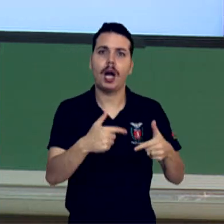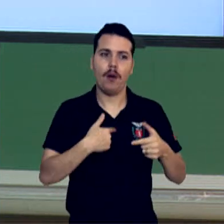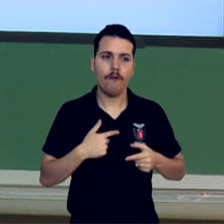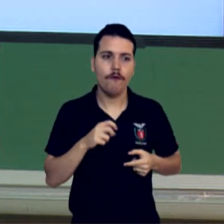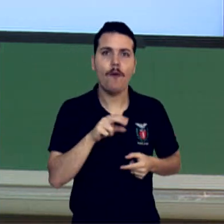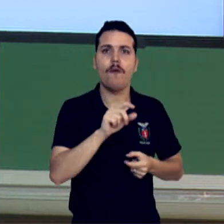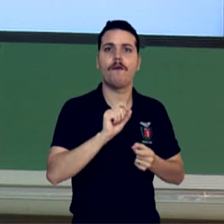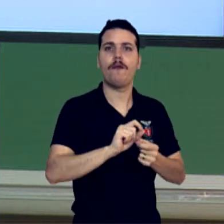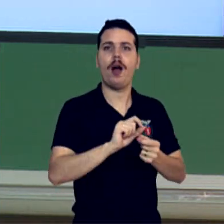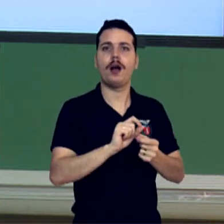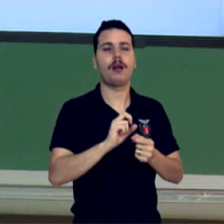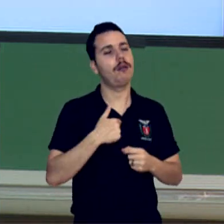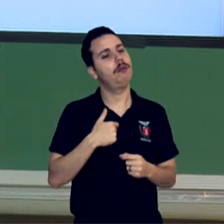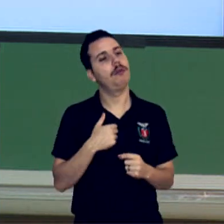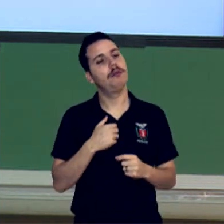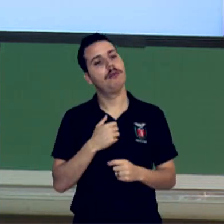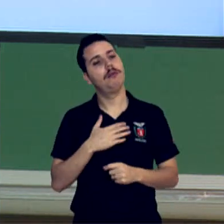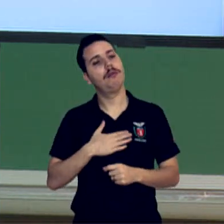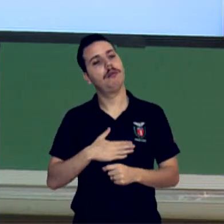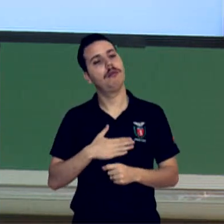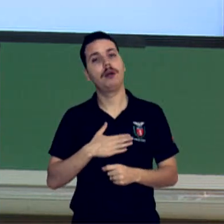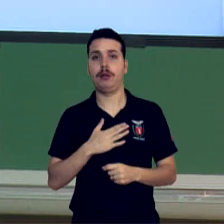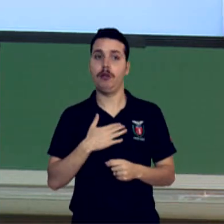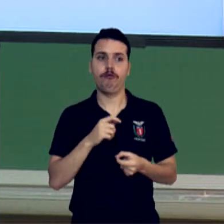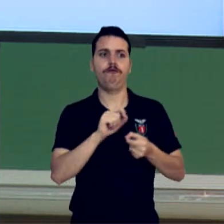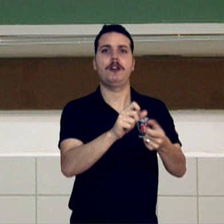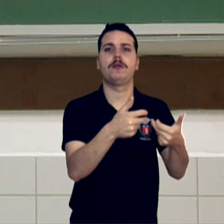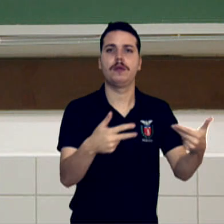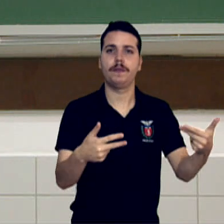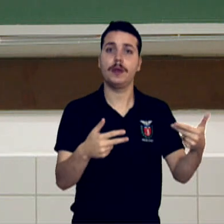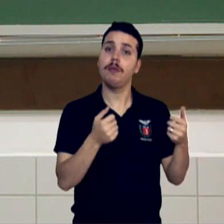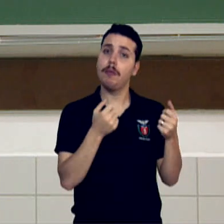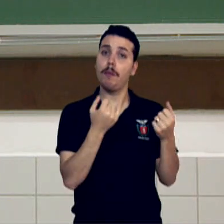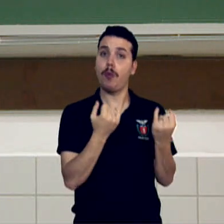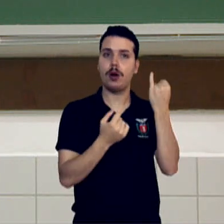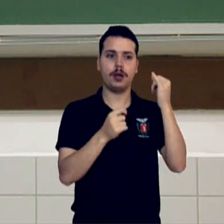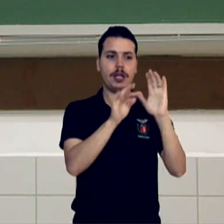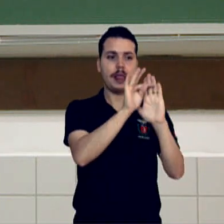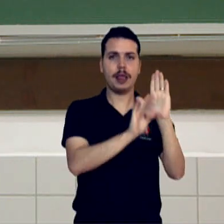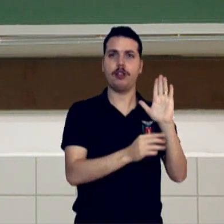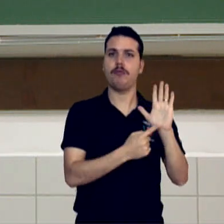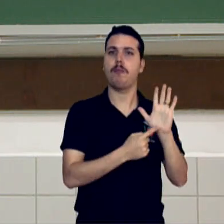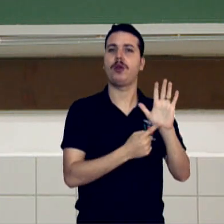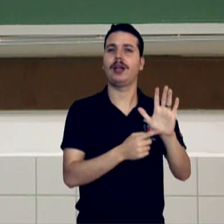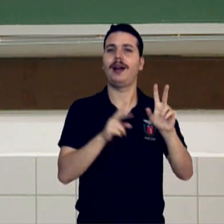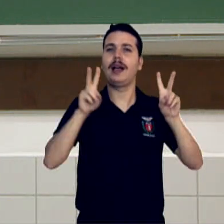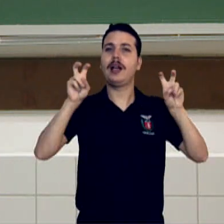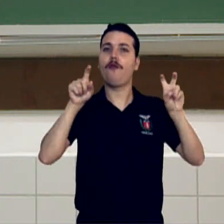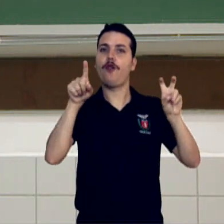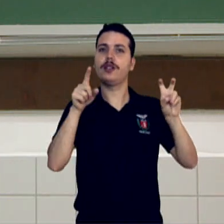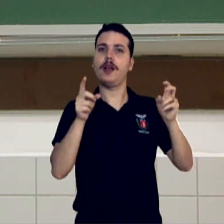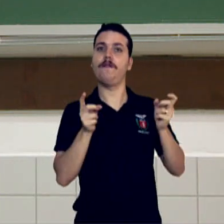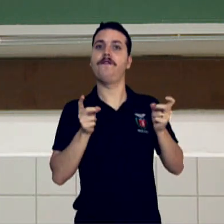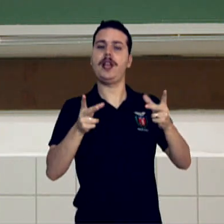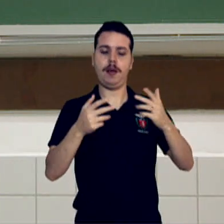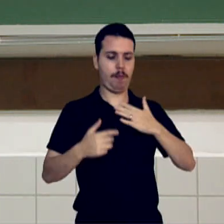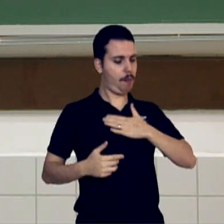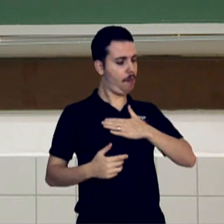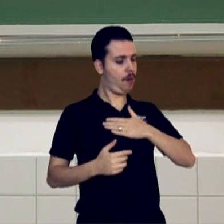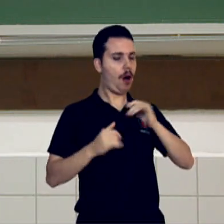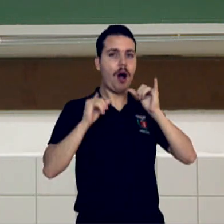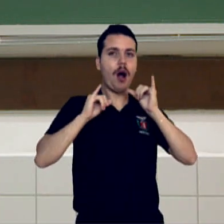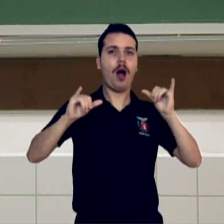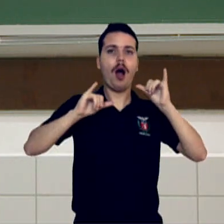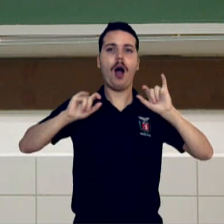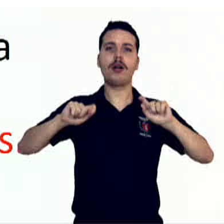essas coisas você pode destacar. É nesse momento em que você vende o seu peixe, que você faz, né, essa